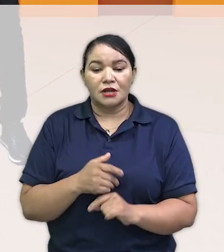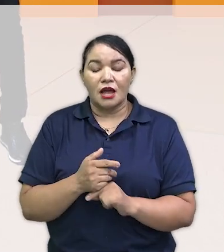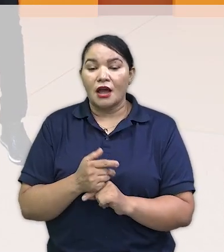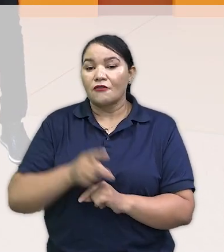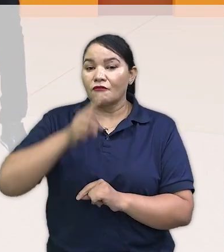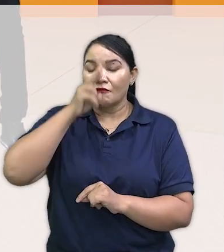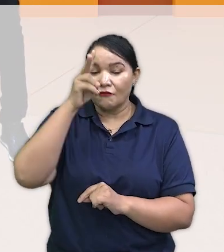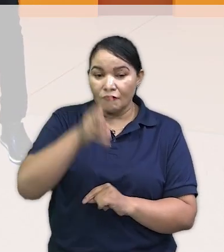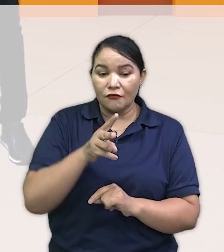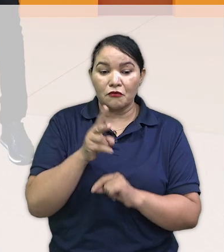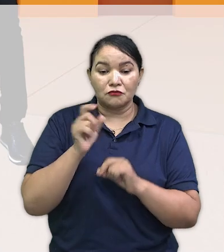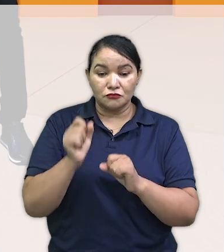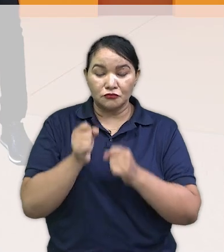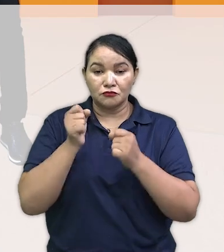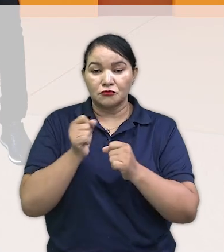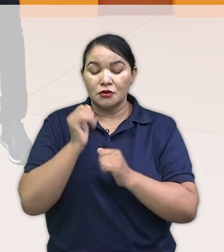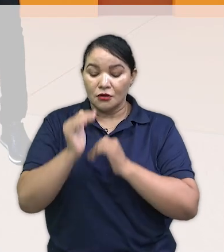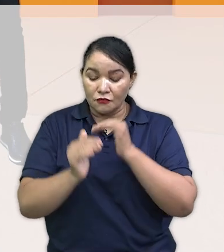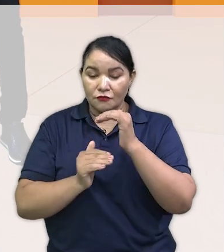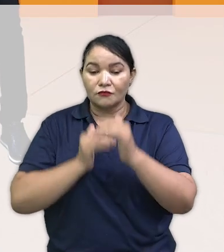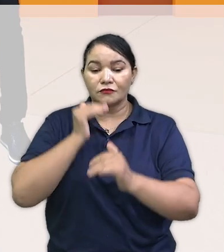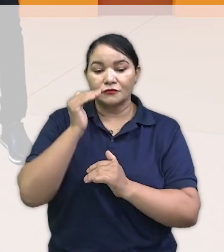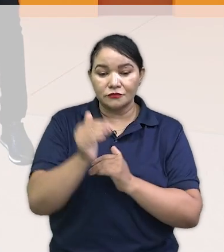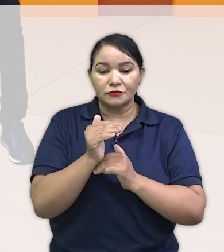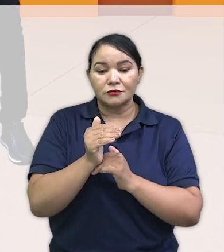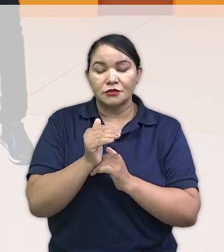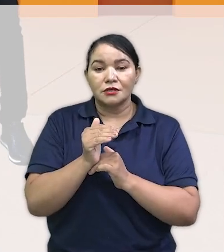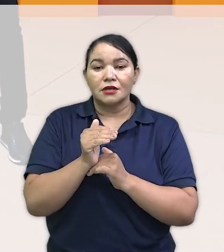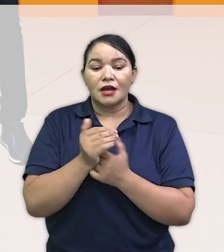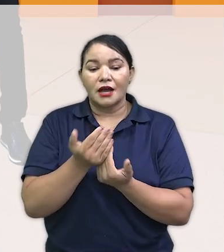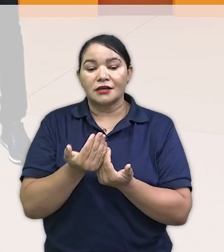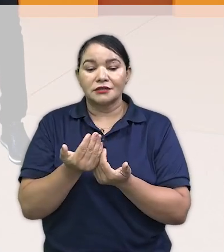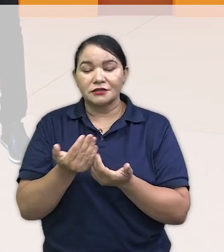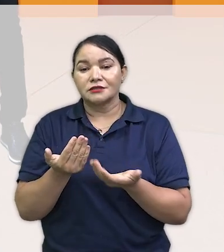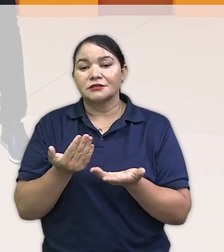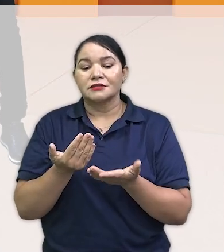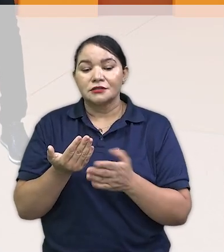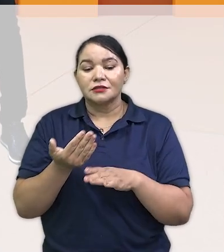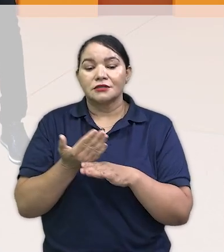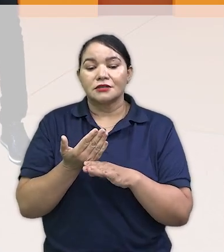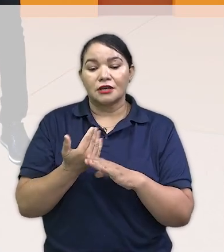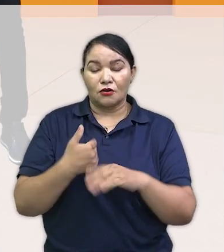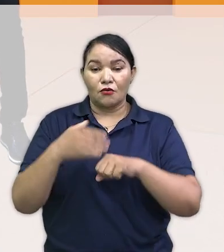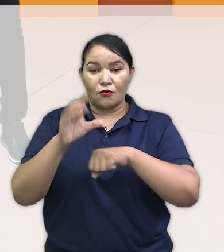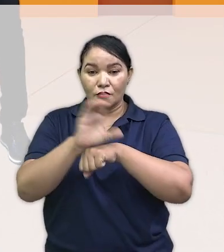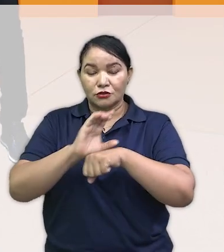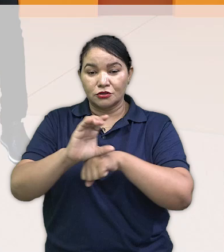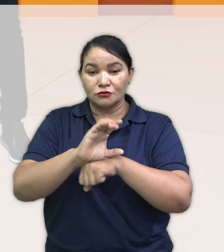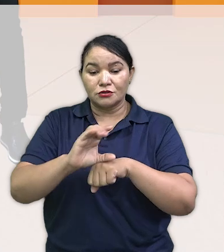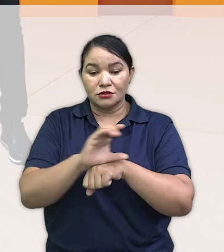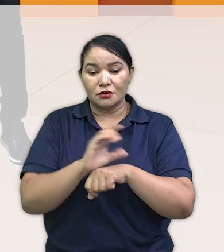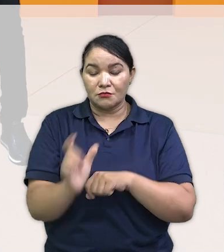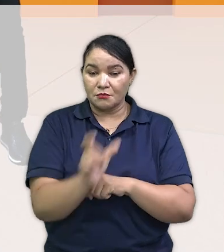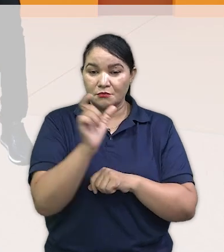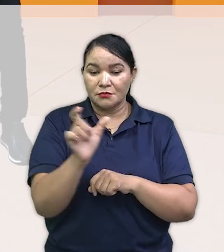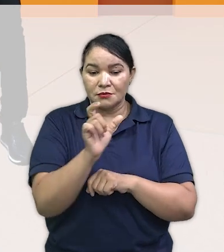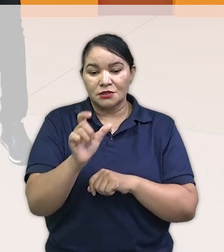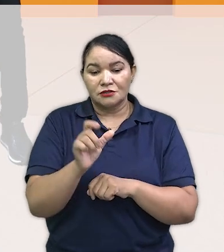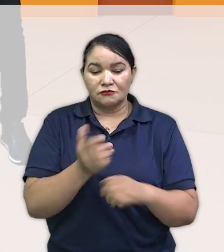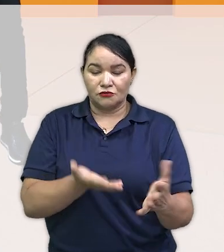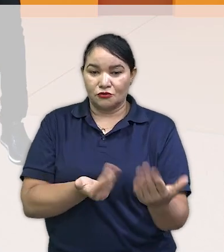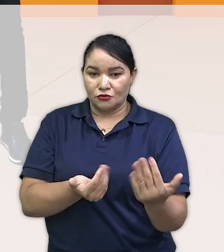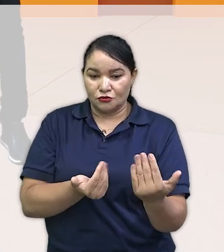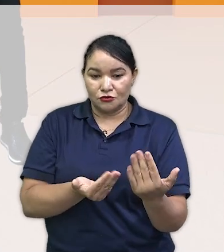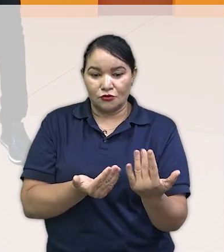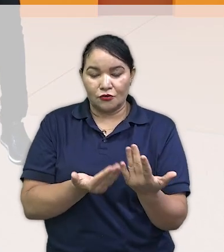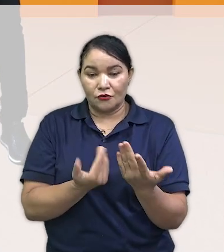se fortaleceram nos últimos anos. Foi inserido o termo jovem na Constituição Federal, olha